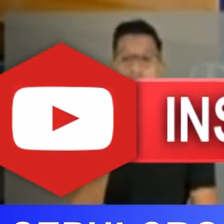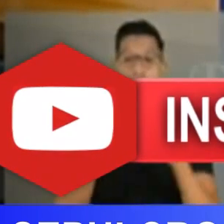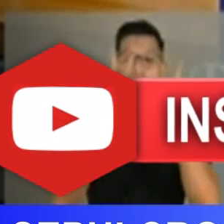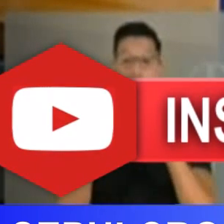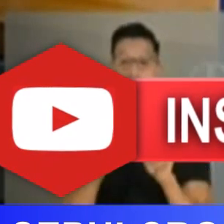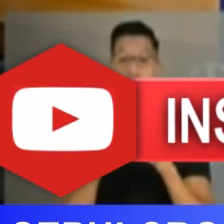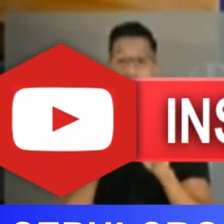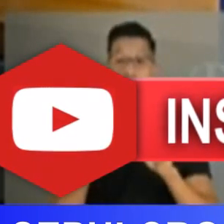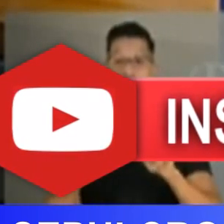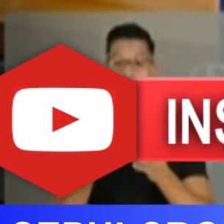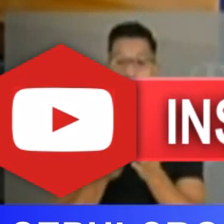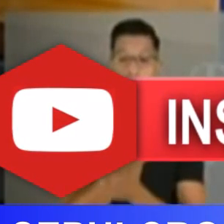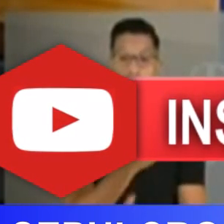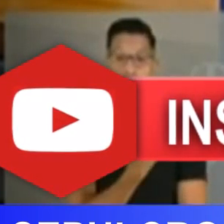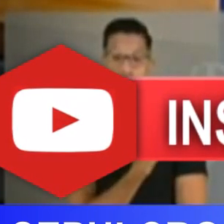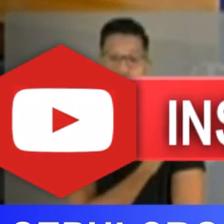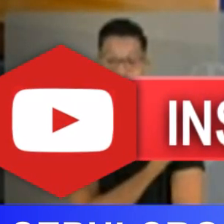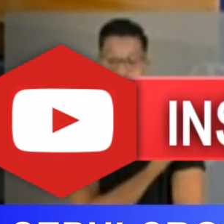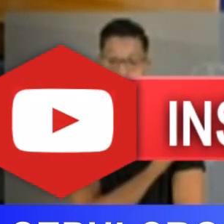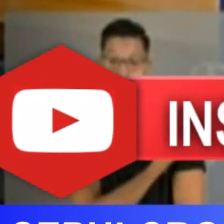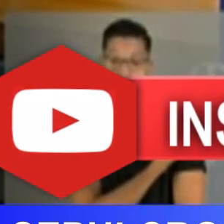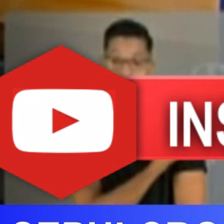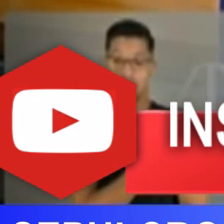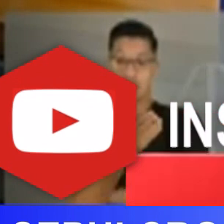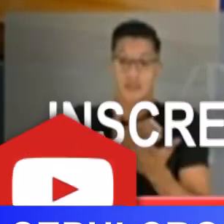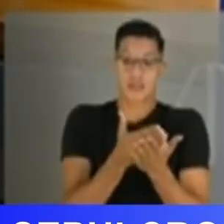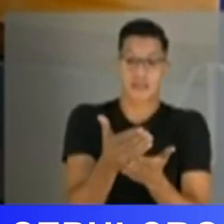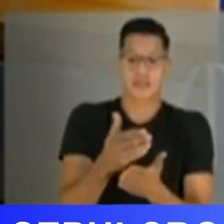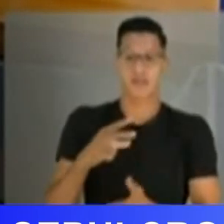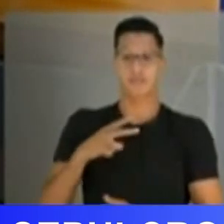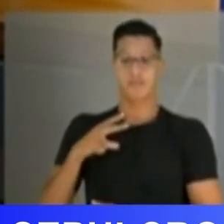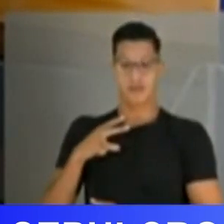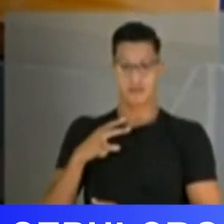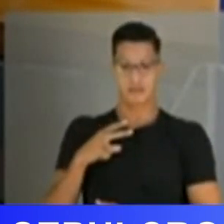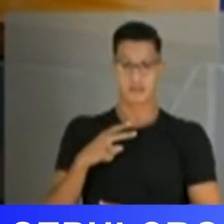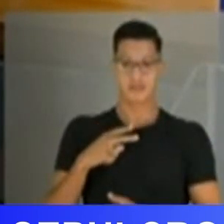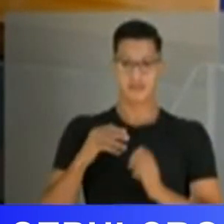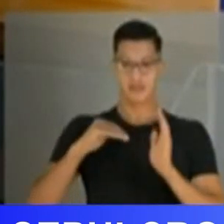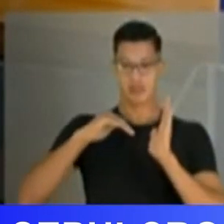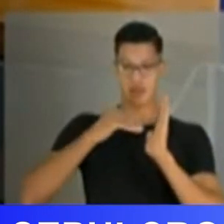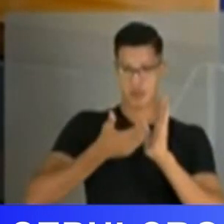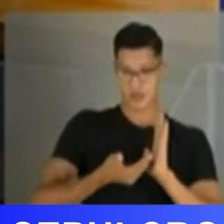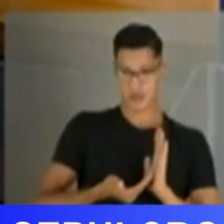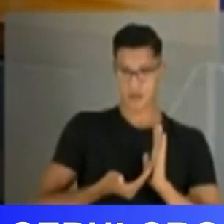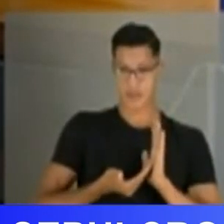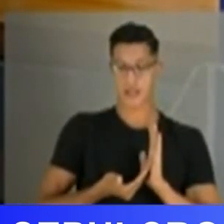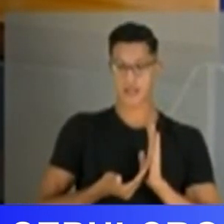acerca da aquisição de vacinas para a iniciativa privada. A Câmara dos Deputados,